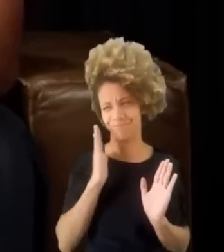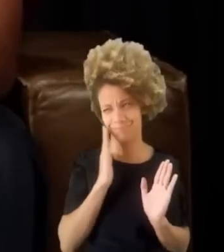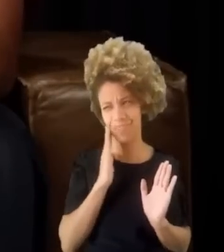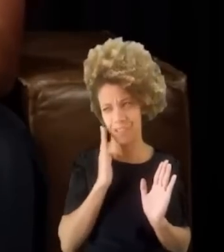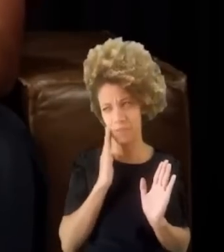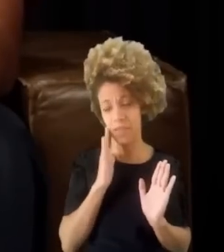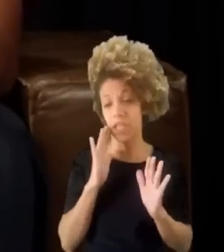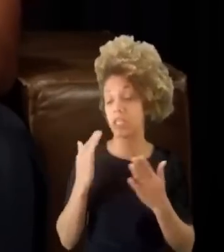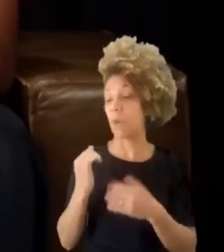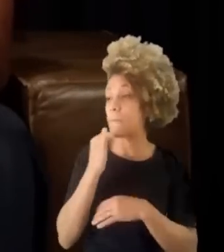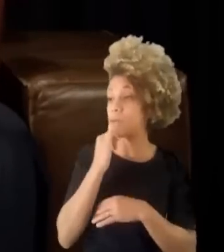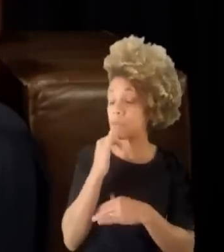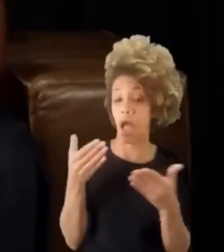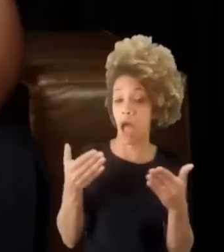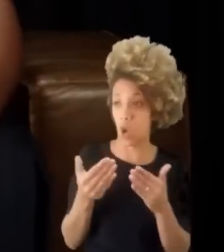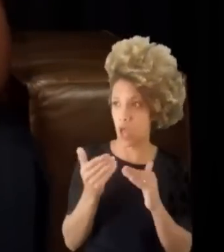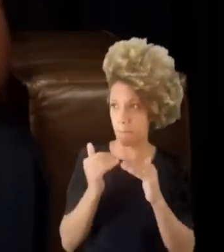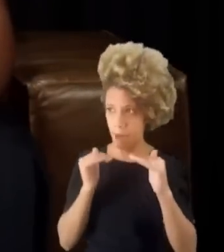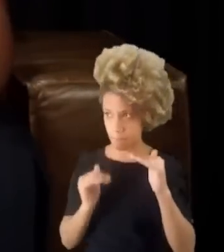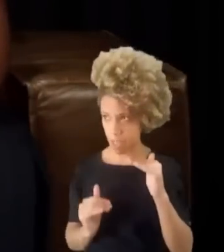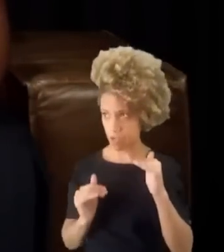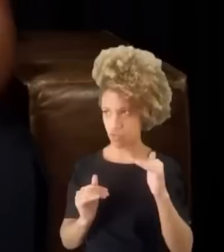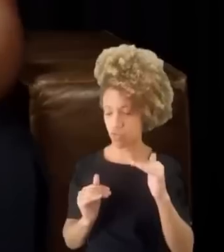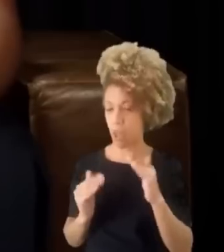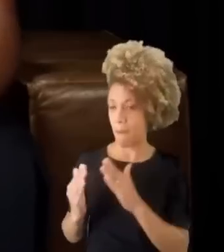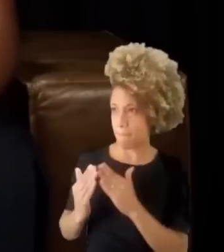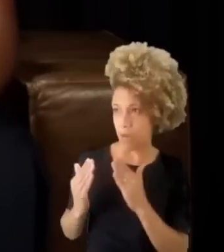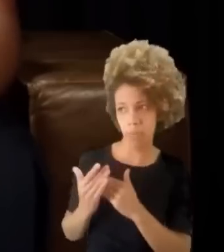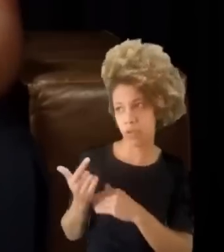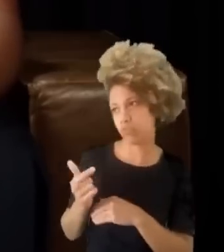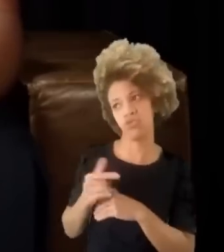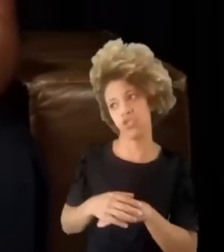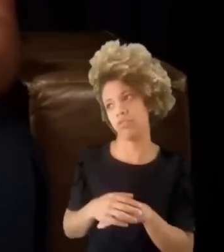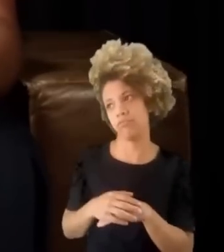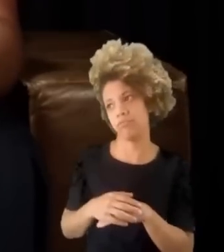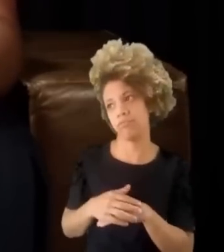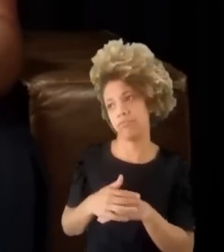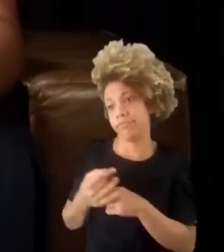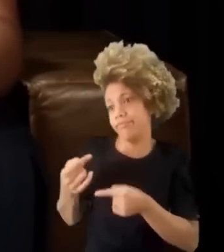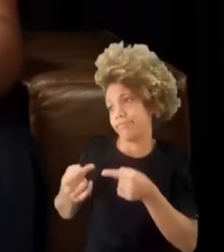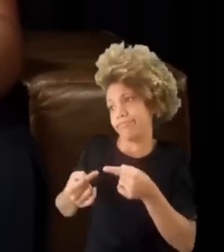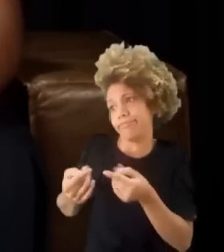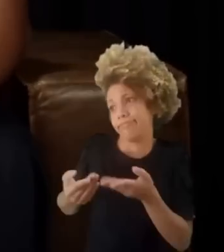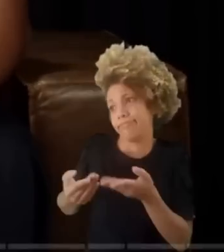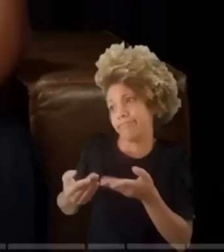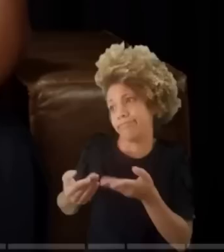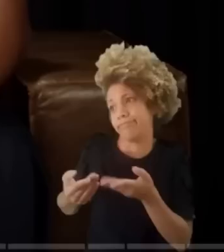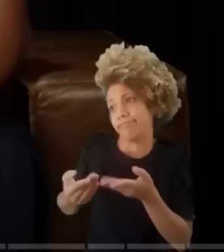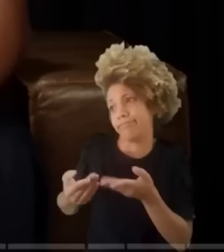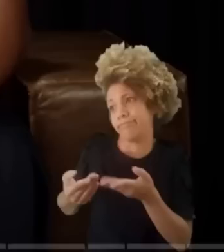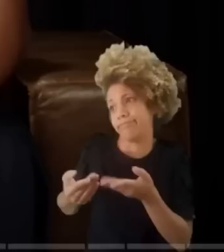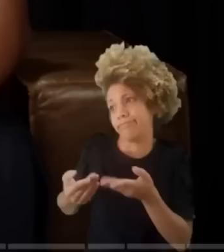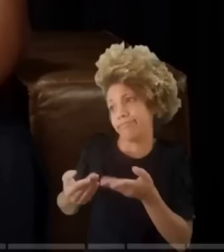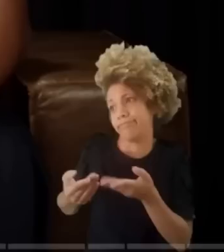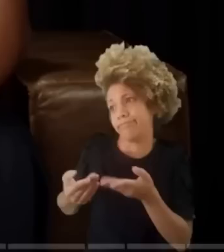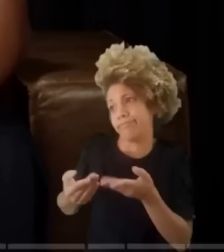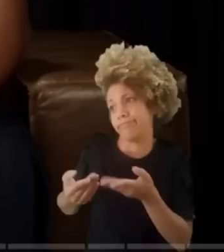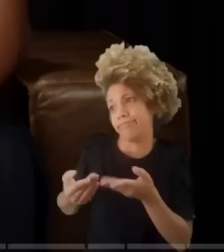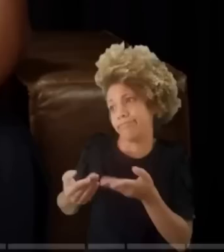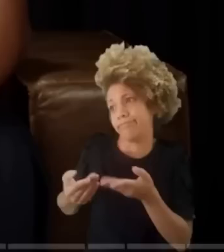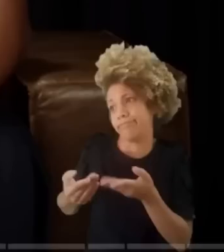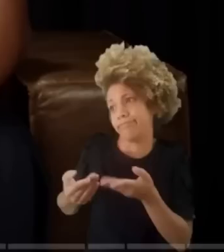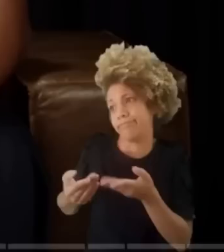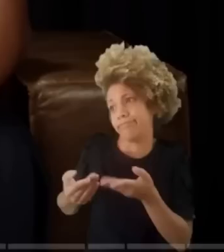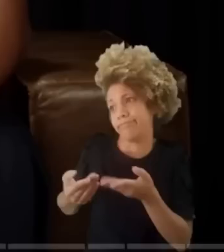tá ligado então tipo assim agora para baixo o povo mais pobre não tinha mano o povo é apolítico É nesse sentido aí eu